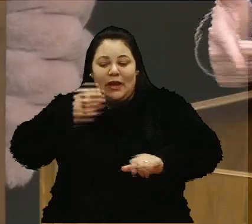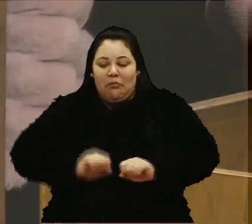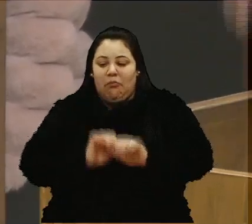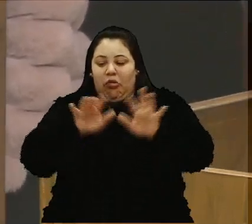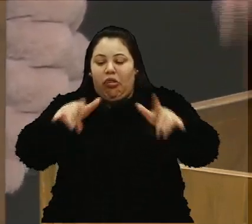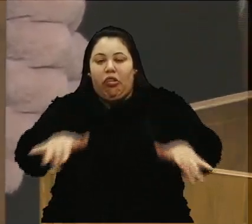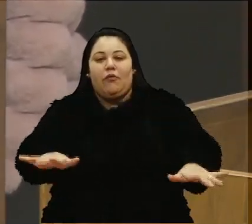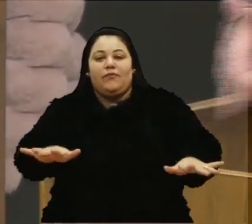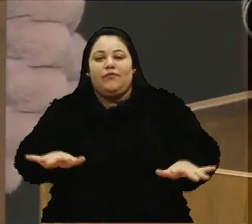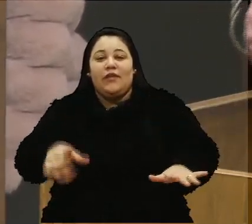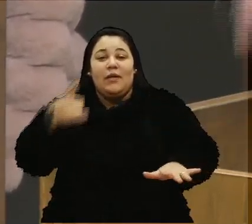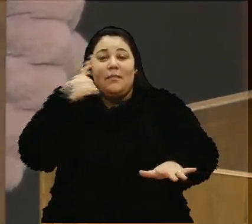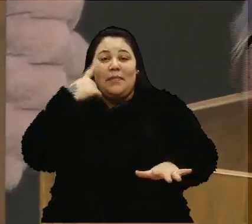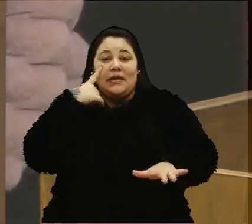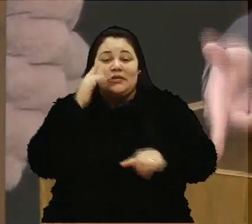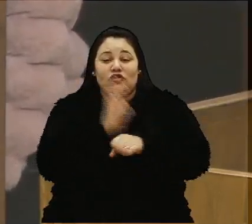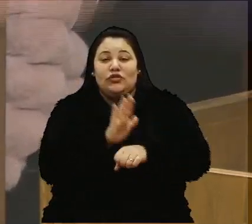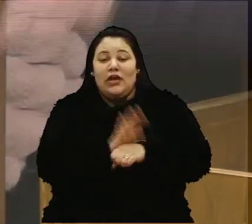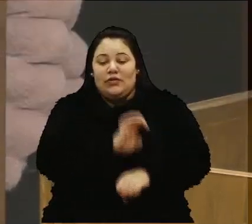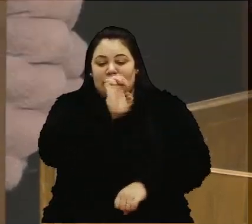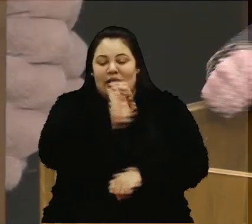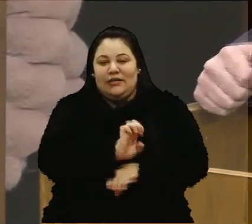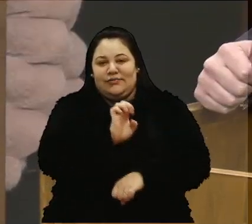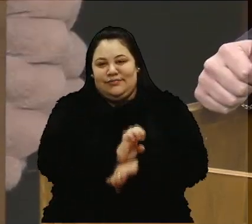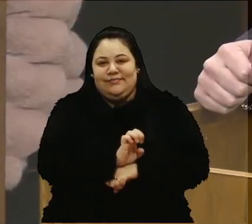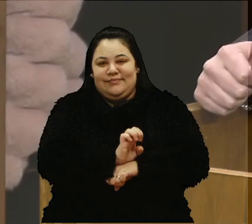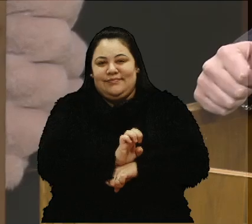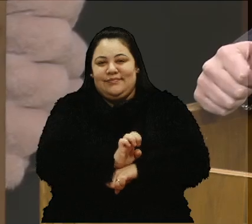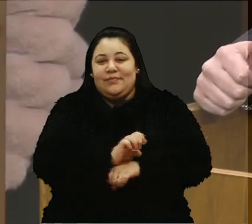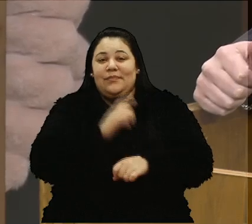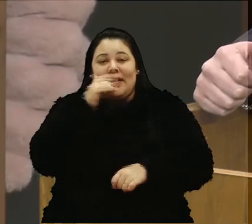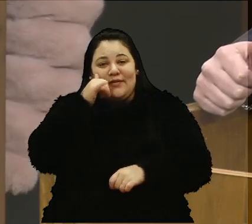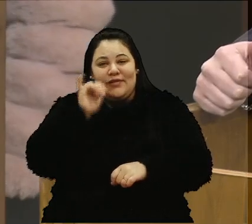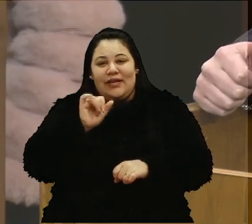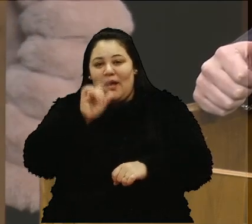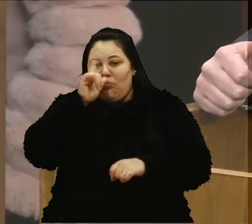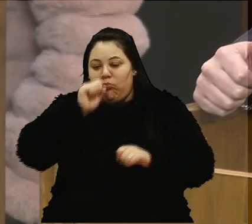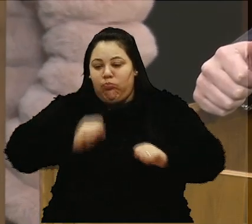que o povo fique embaixo da água todo santo ano.